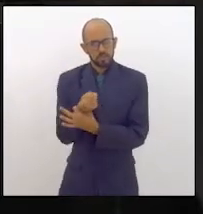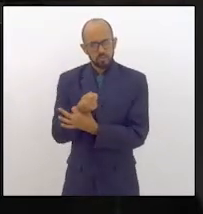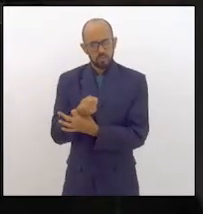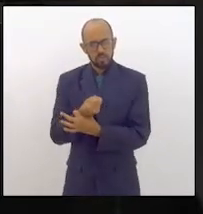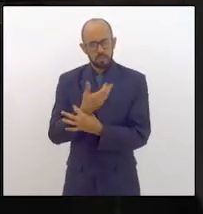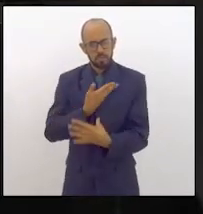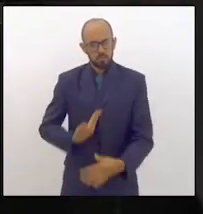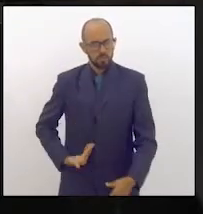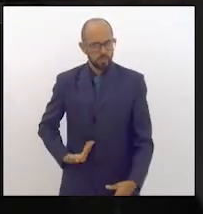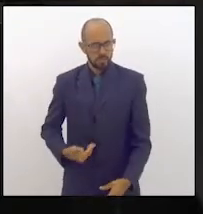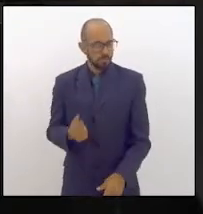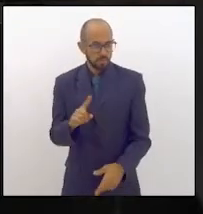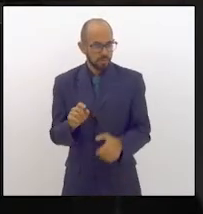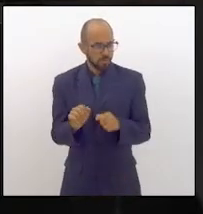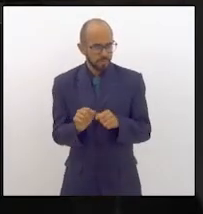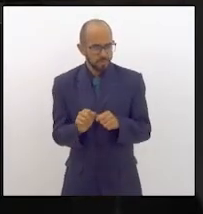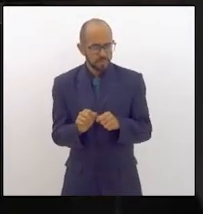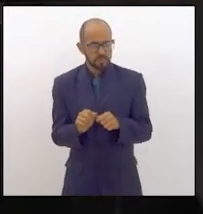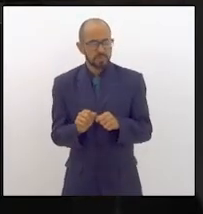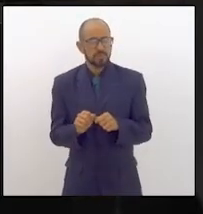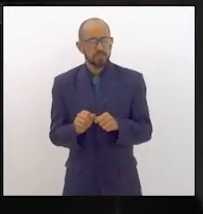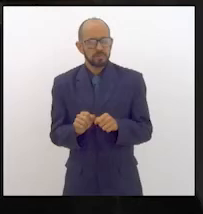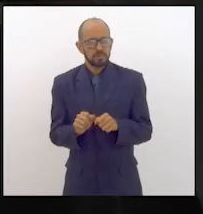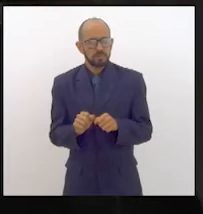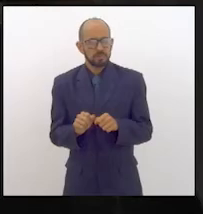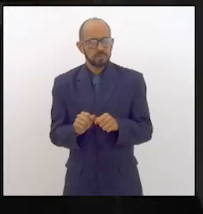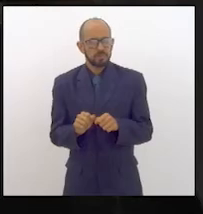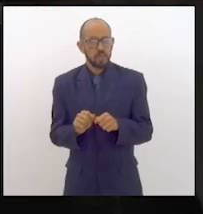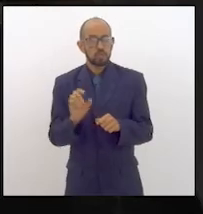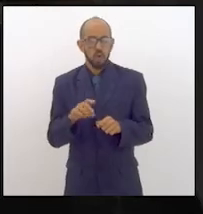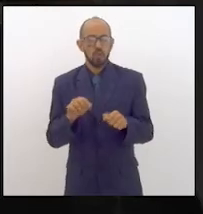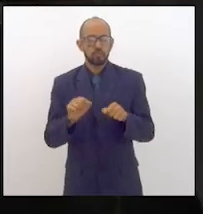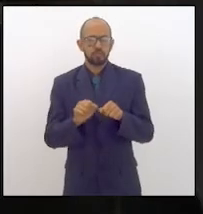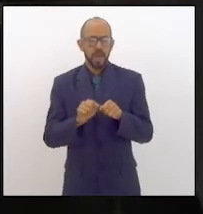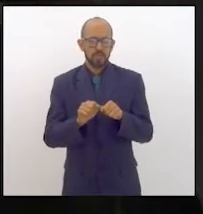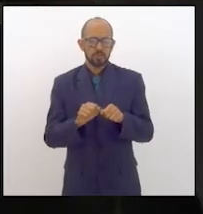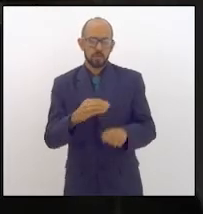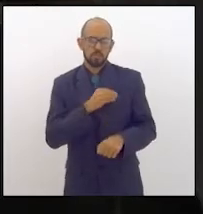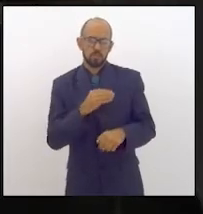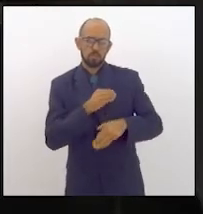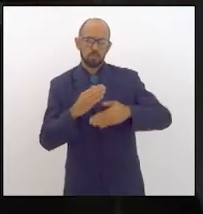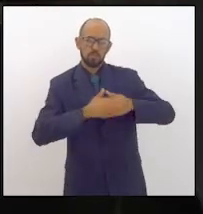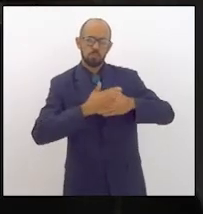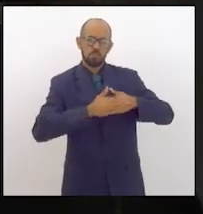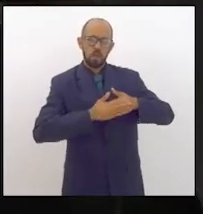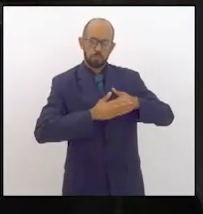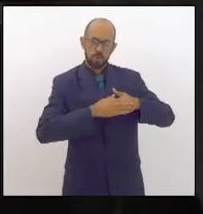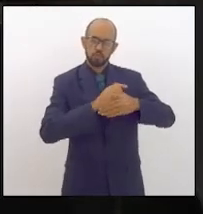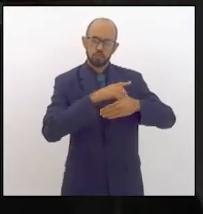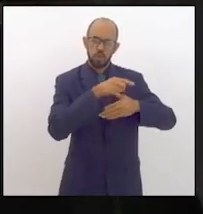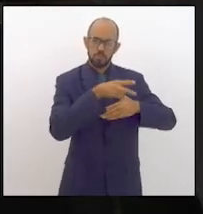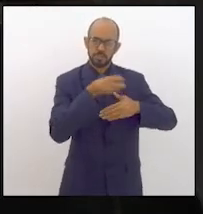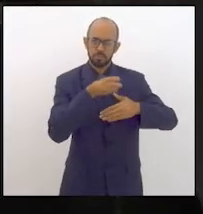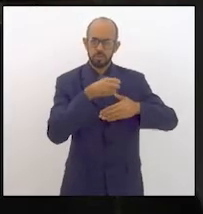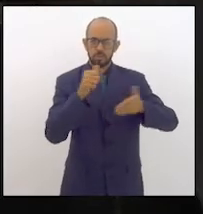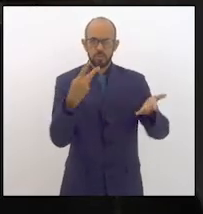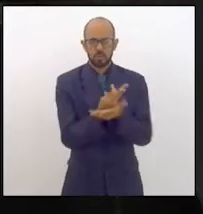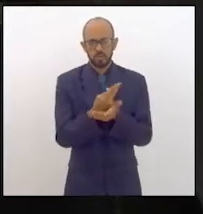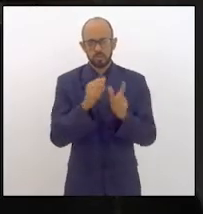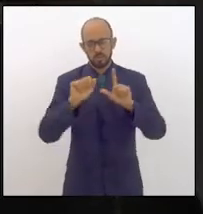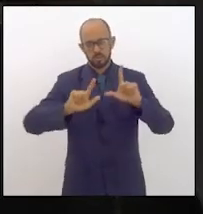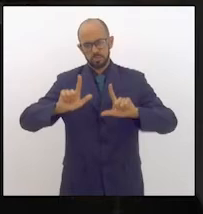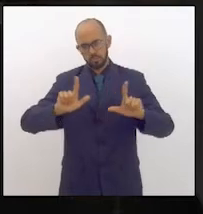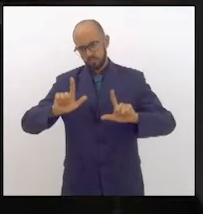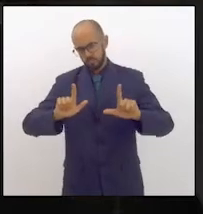faz e ele faz o que beneficia ele Basta ver o que tá acontecendo nas mídias